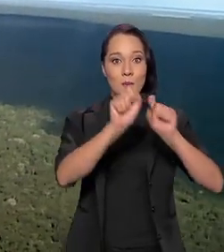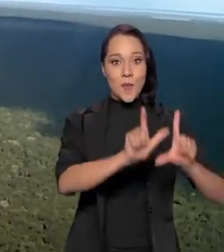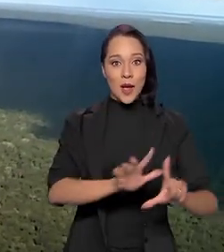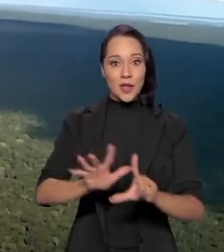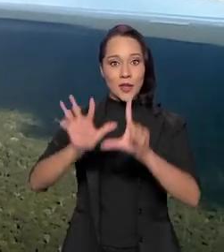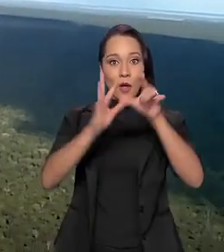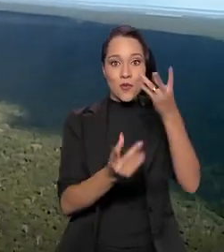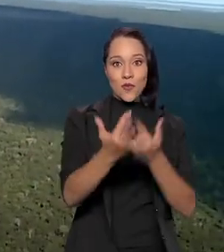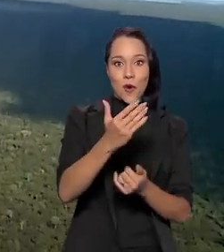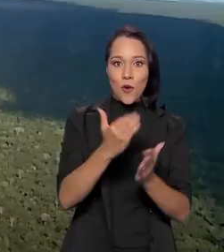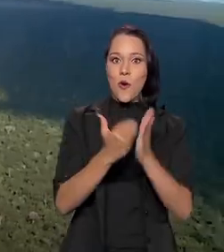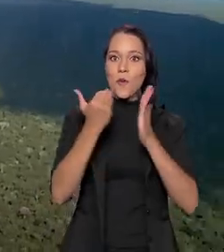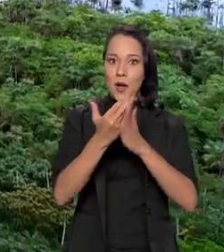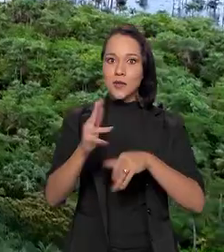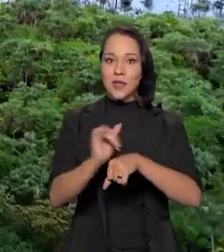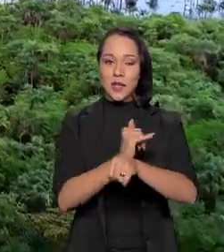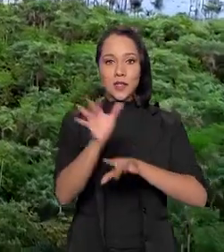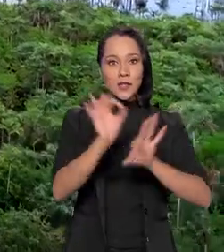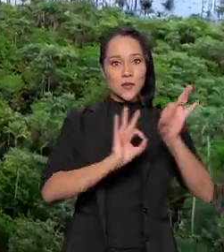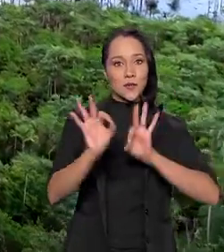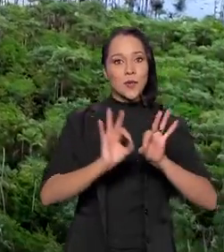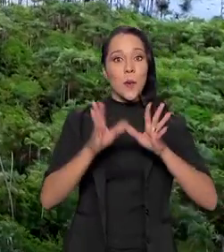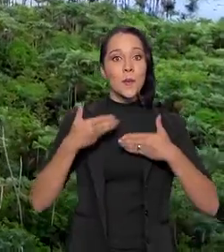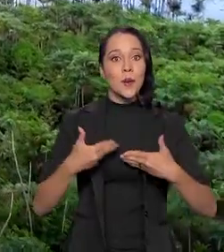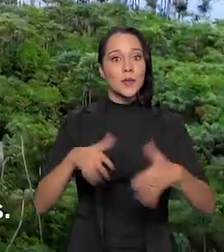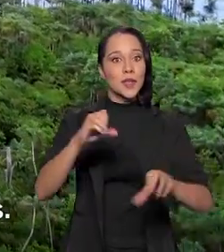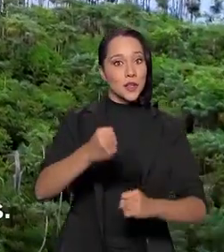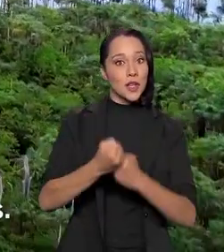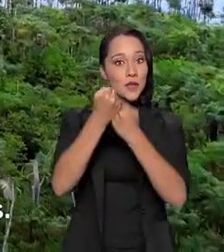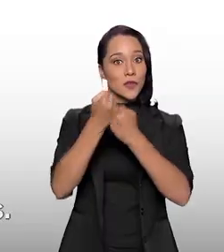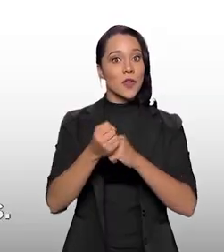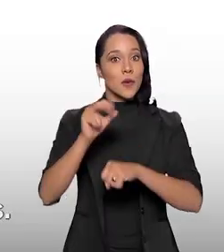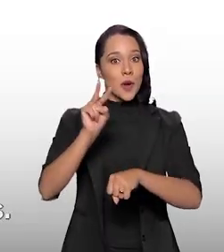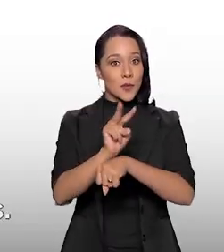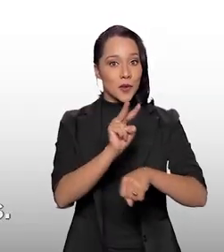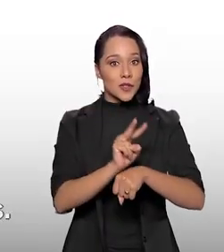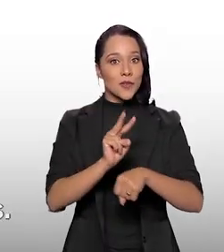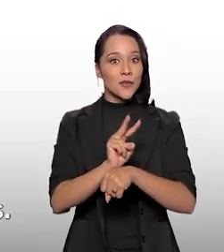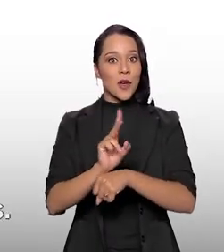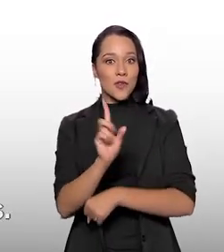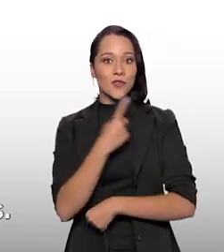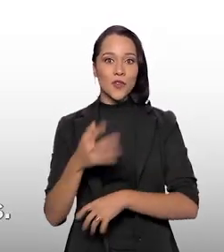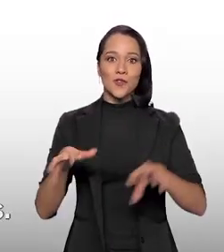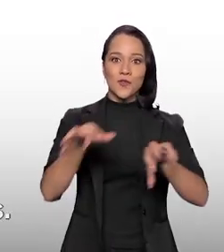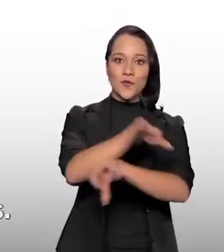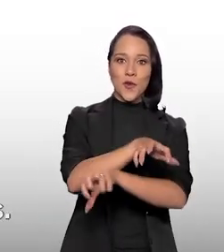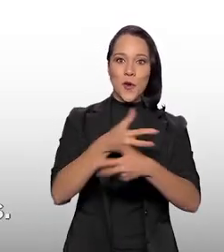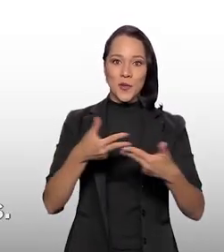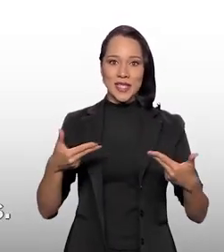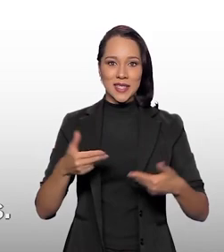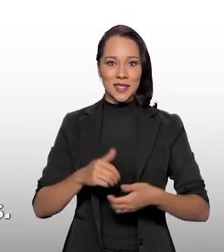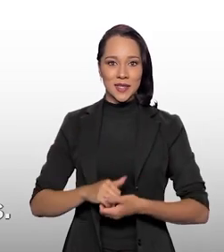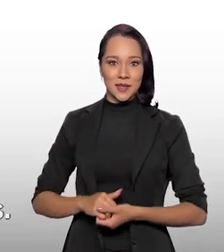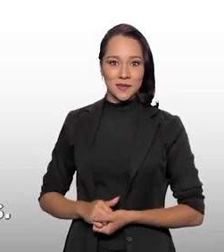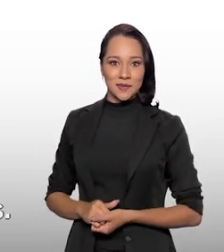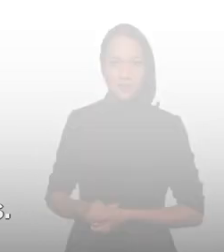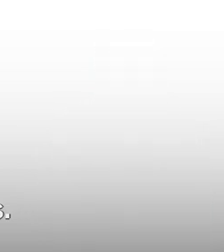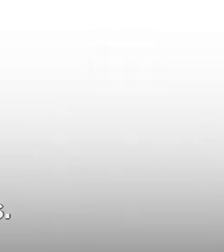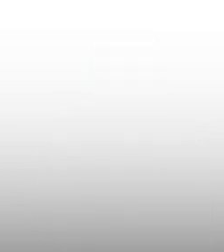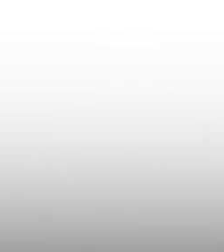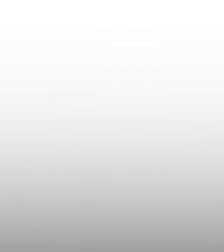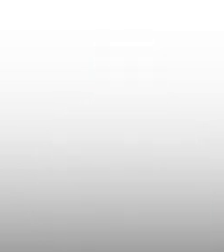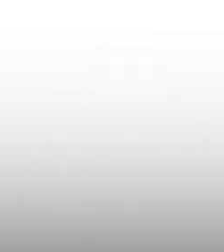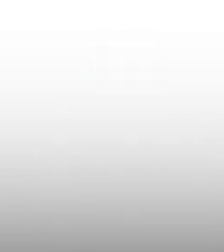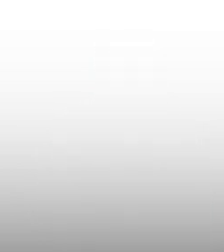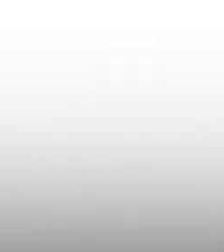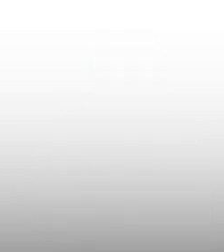painel do fogo mais o recurso desenvolvido pelo Ministério da Defesa para preservar os nossos biomas